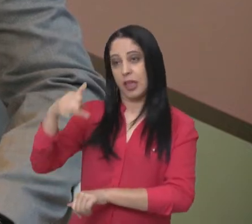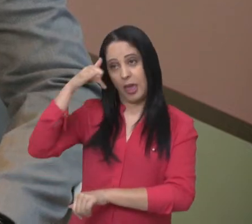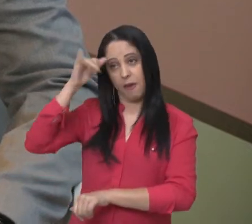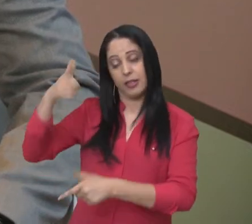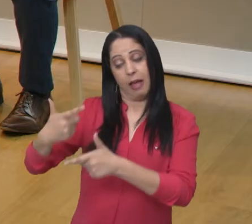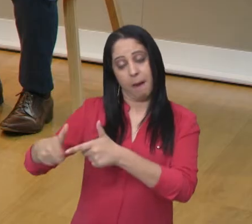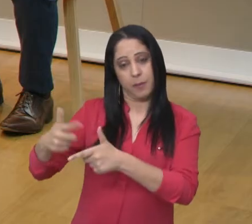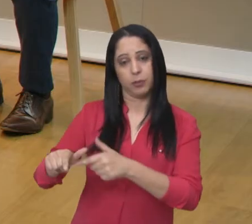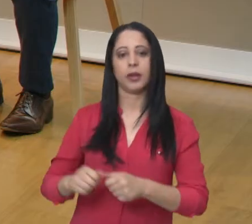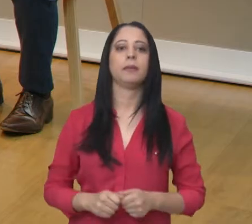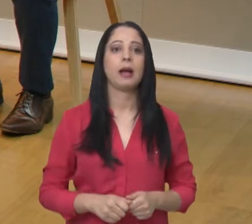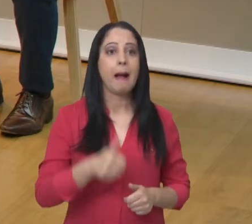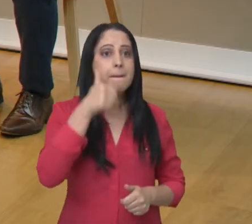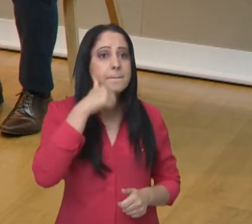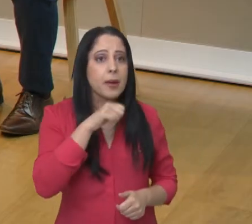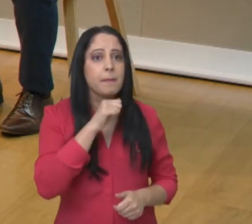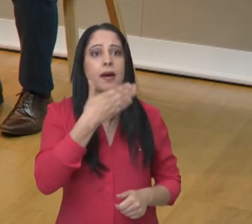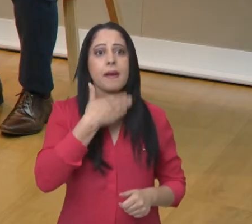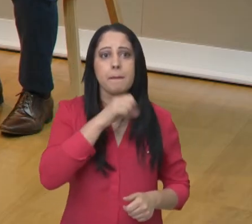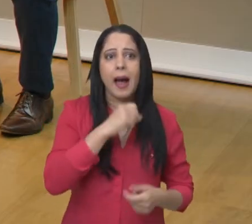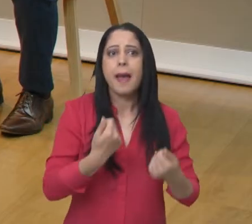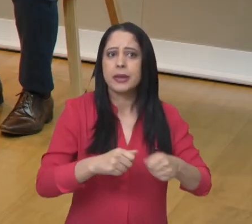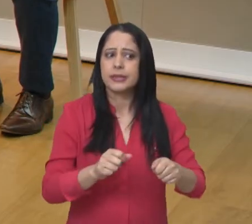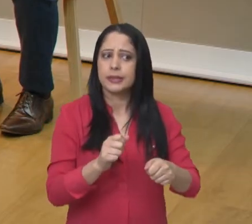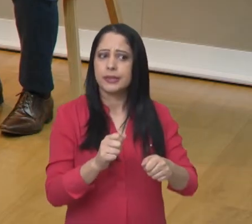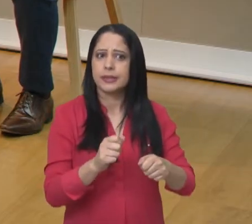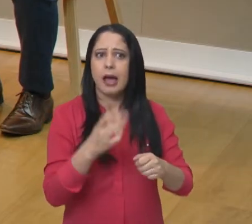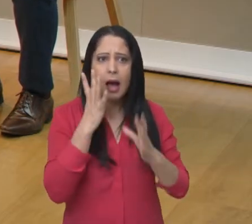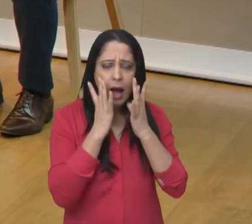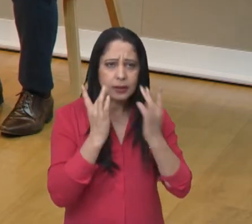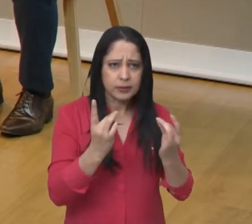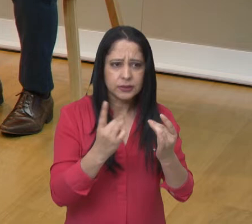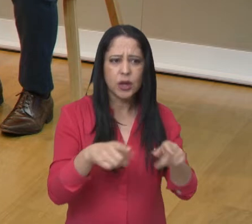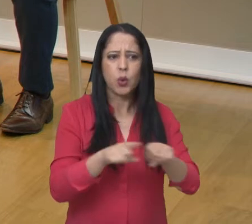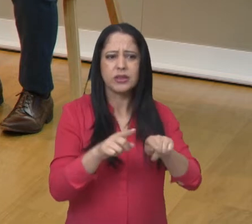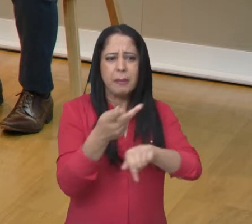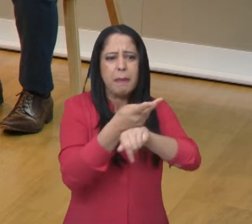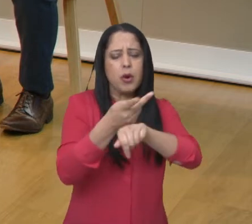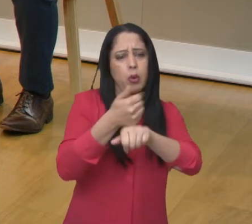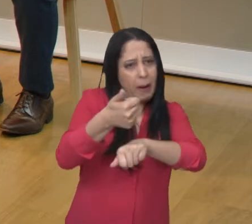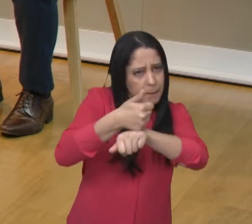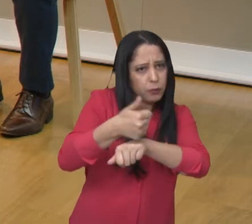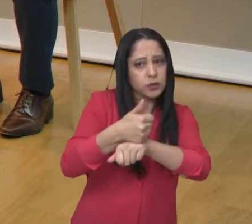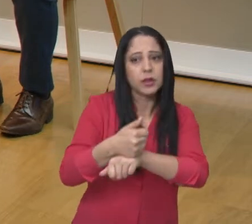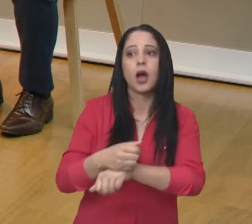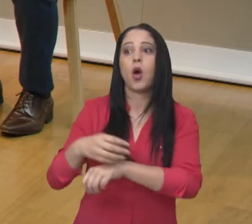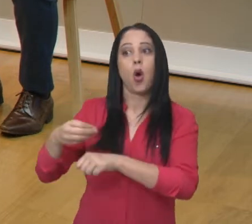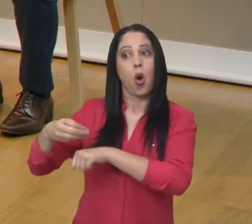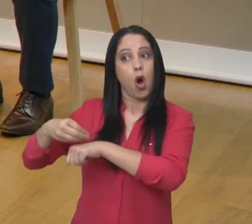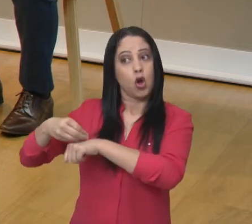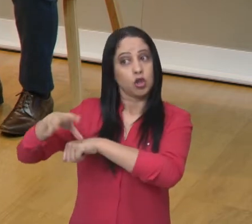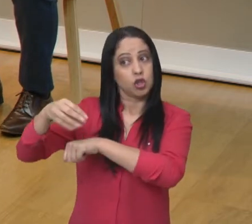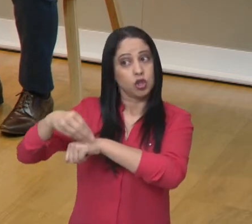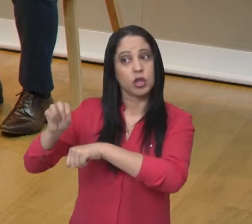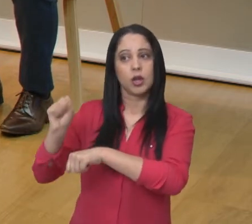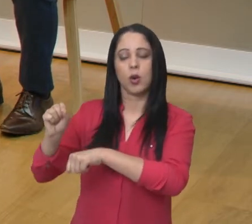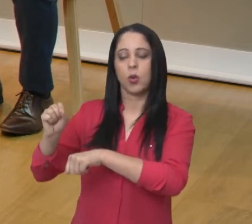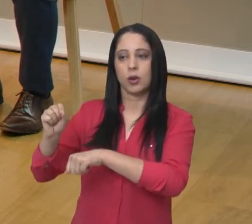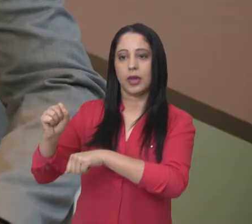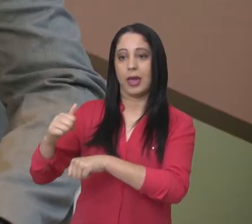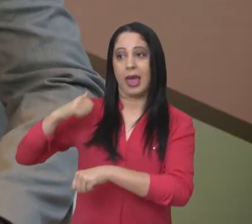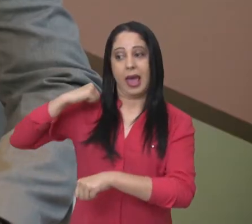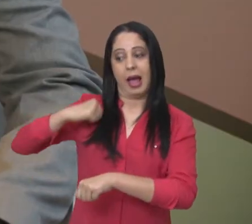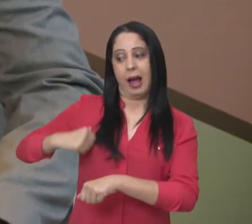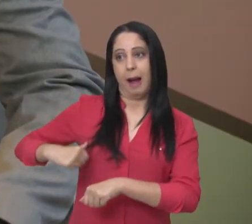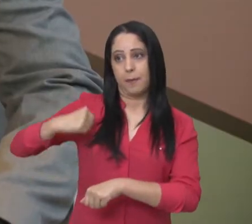problema. Os pais precisam ficar atentos, de repente buscar até uma ajuda aí profissional? Sim. As principais dicas são o peso da mochila não pode